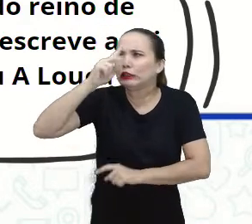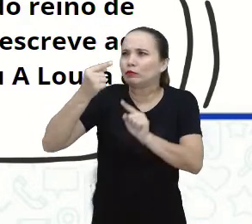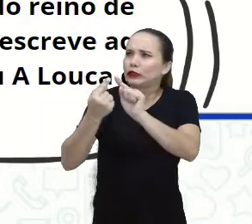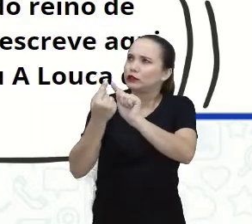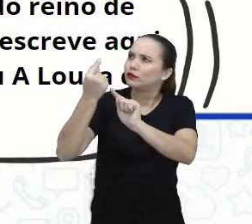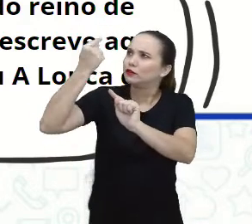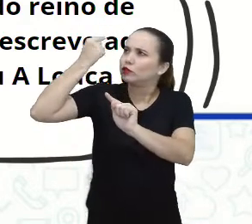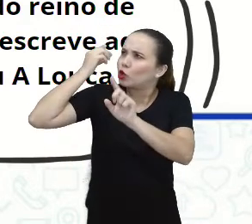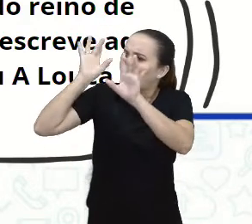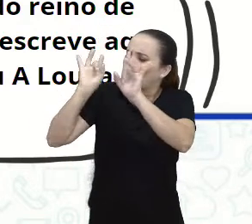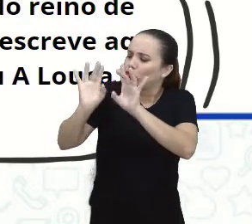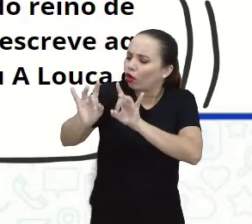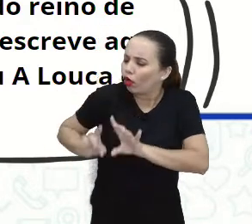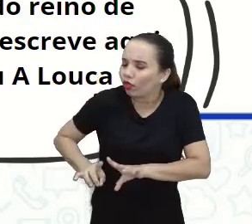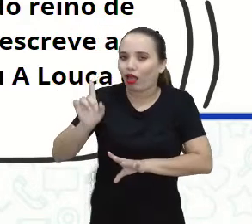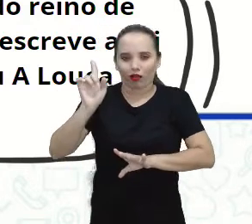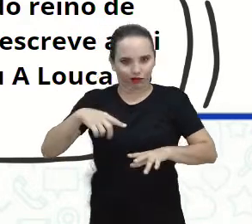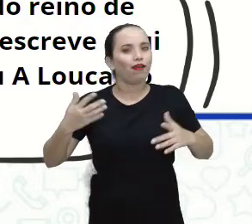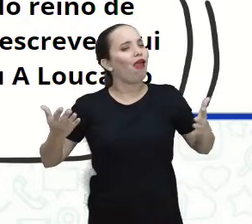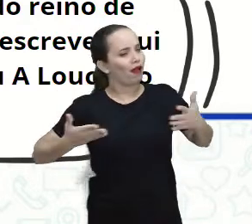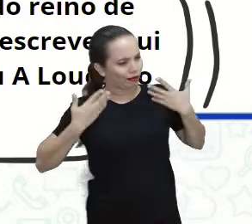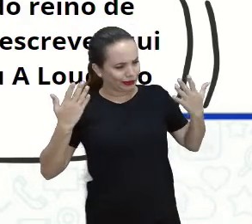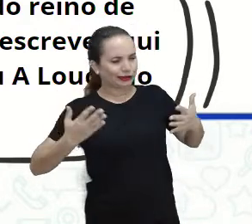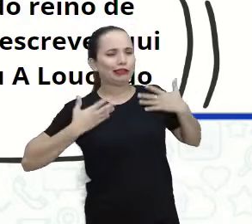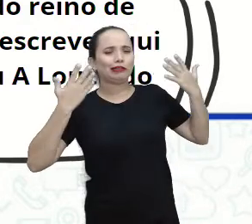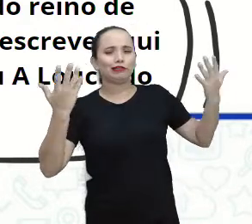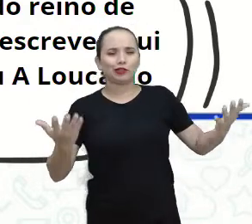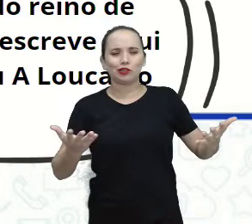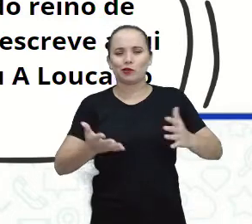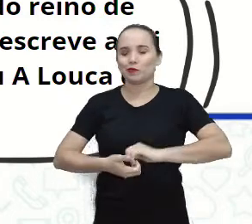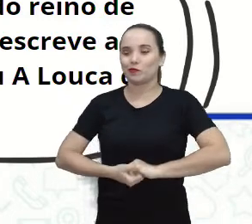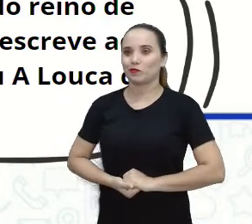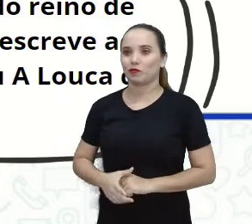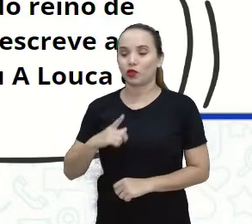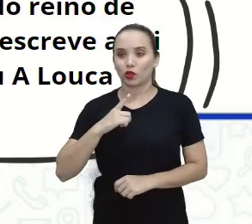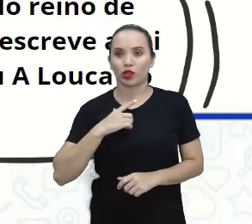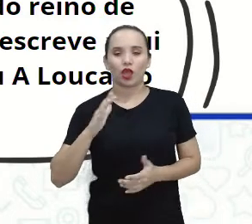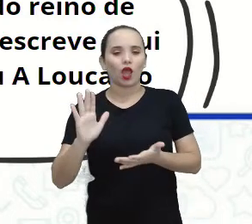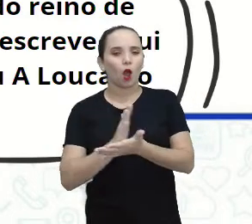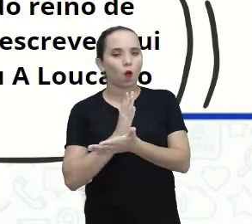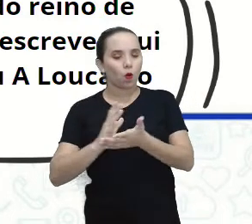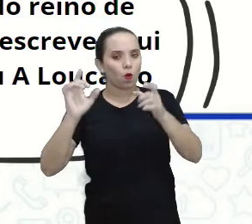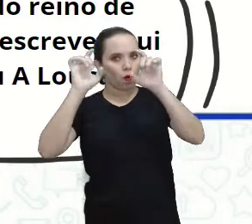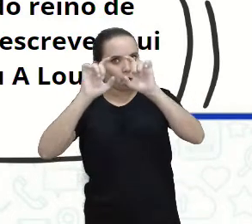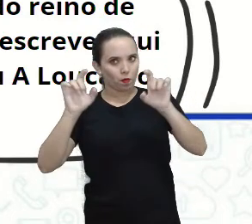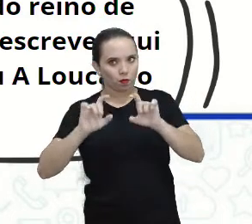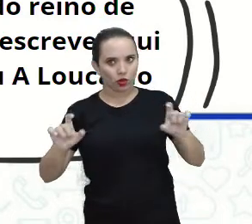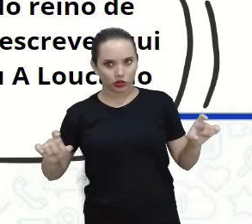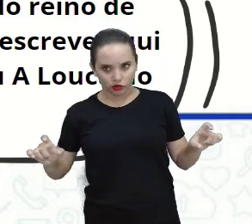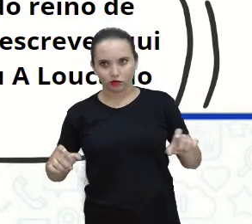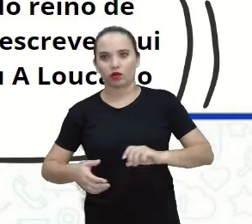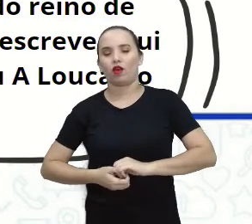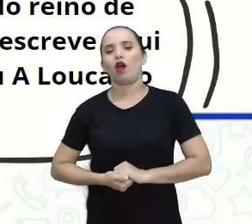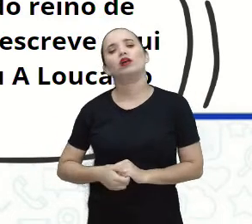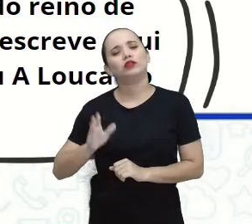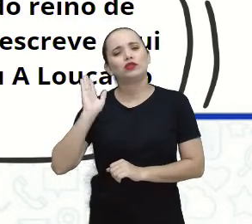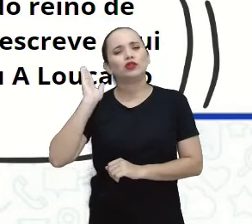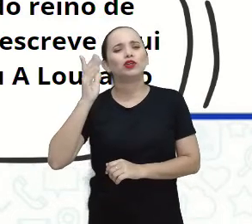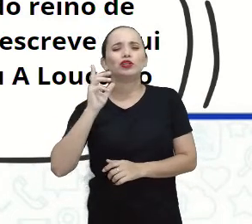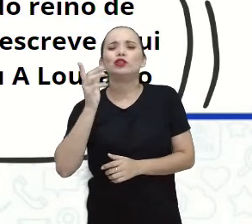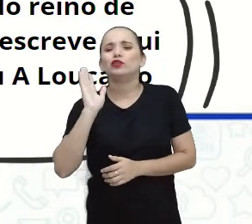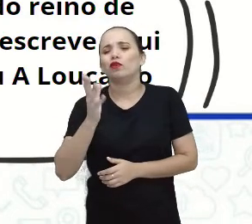detalhes. Então ele era muito divertido. E aí tem algumas frases que eu pensei, né, de muita coisa